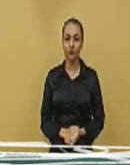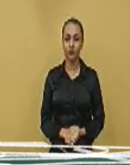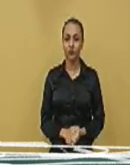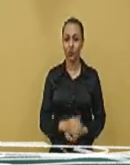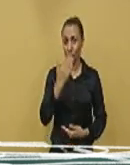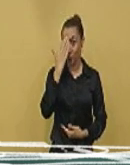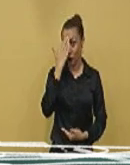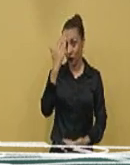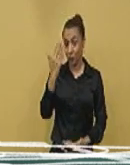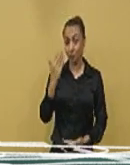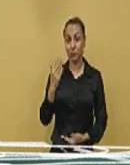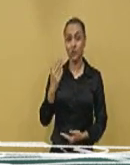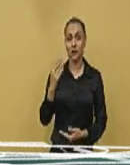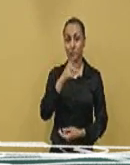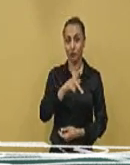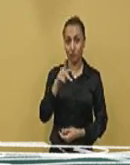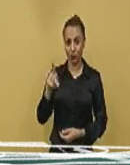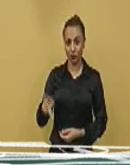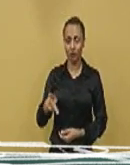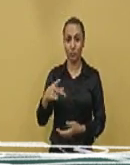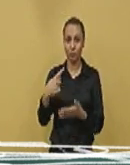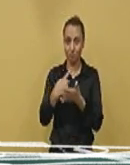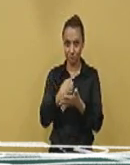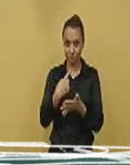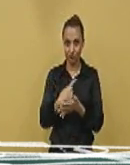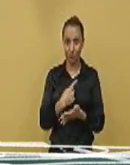Obrigado, professora Kélcia, pelo questionamento.